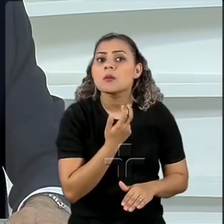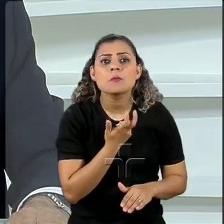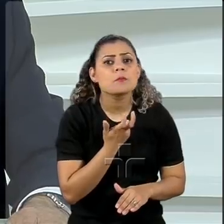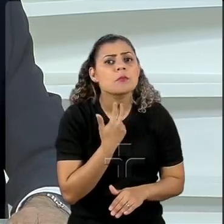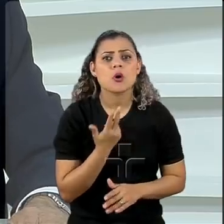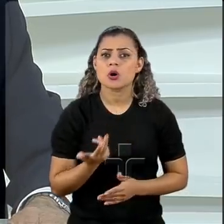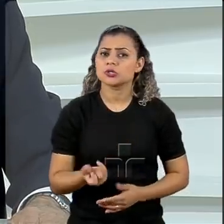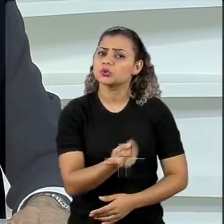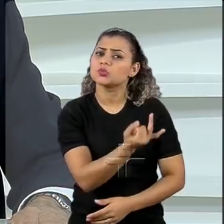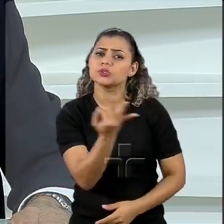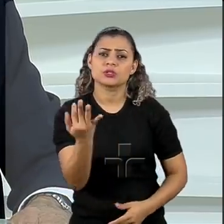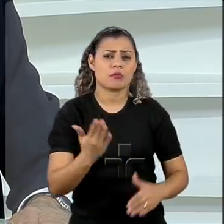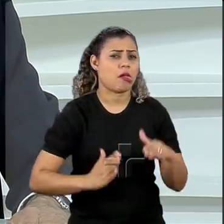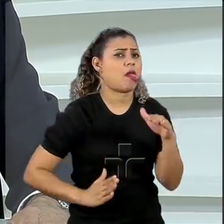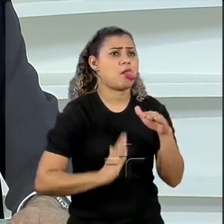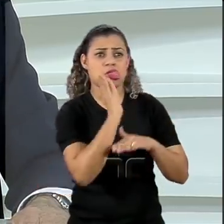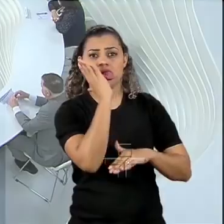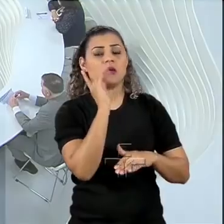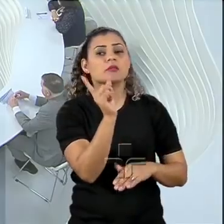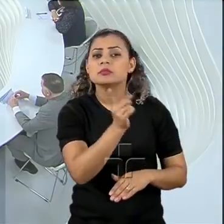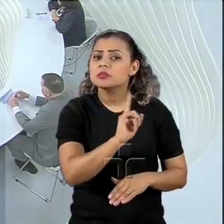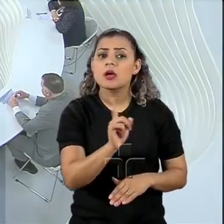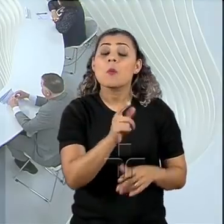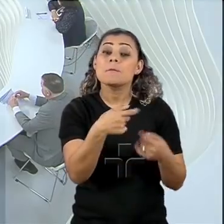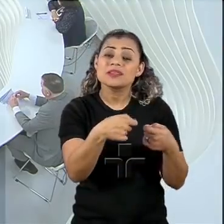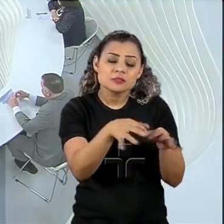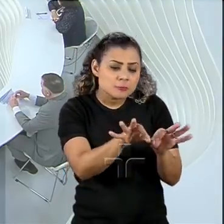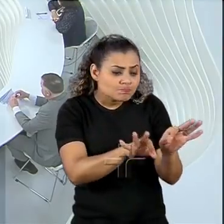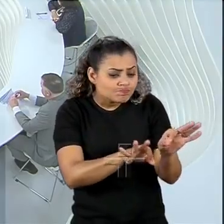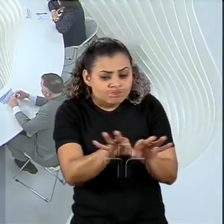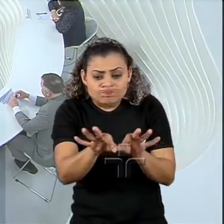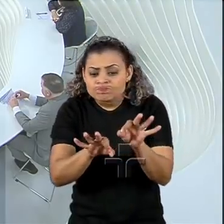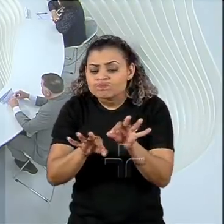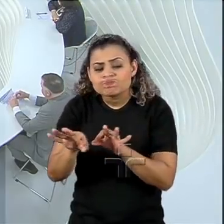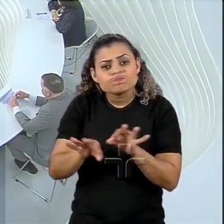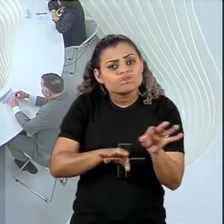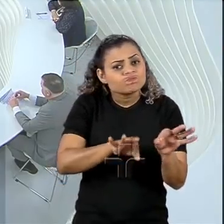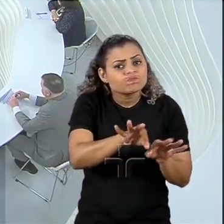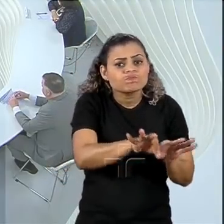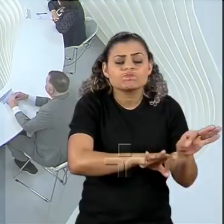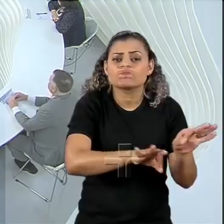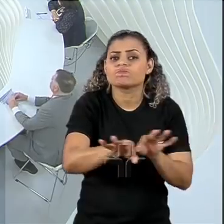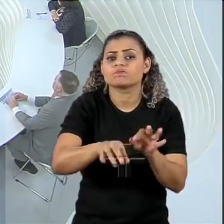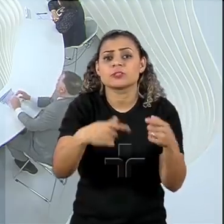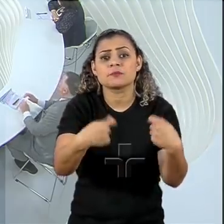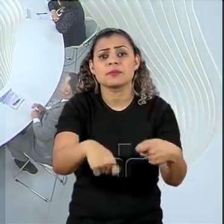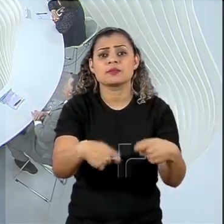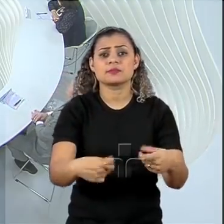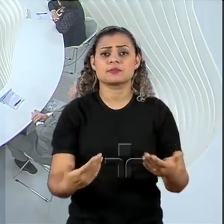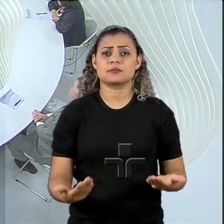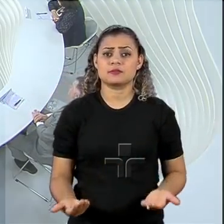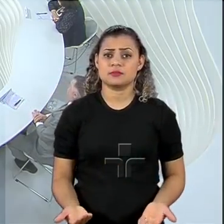esse número. É preciso fazer a triagem e pôr em